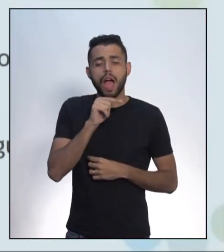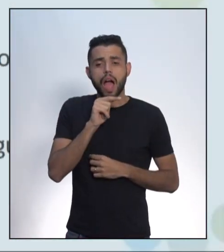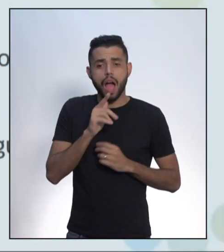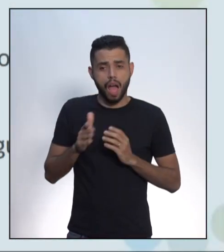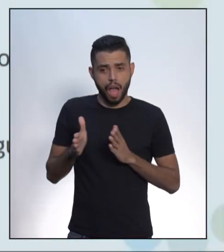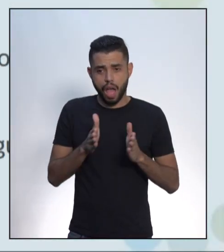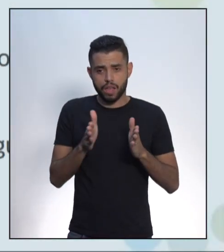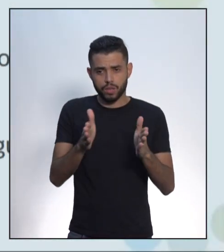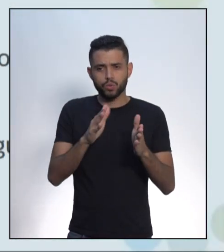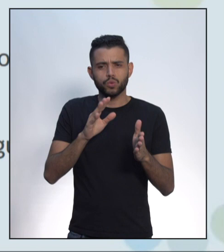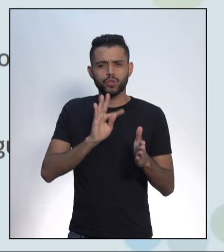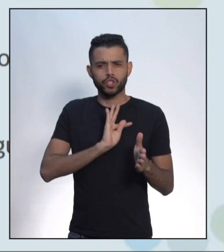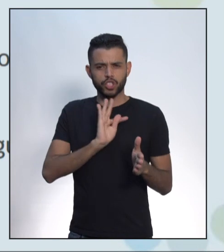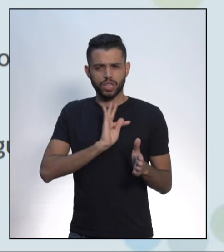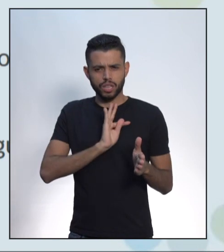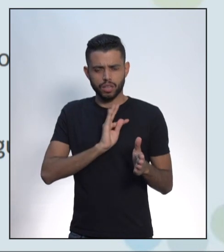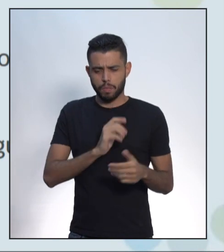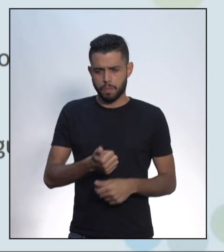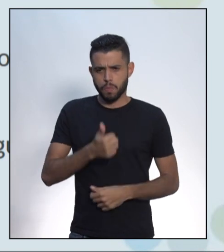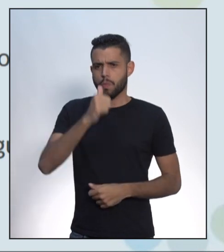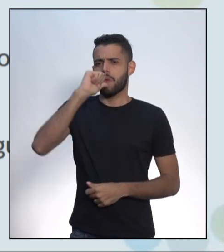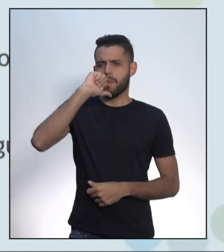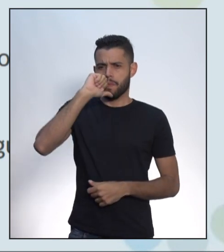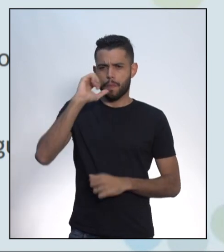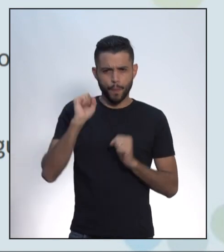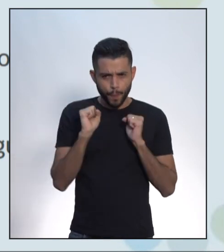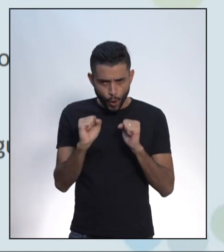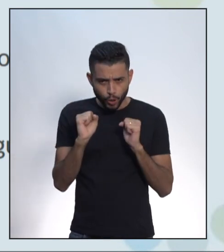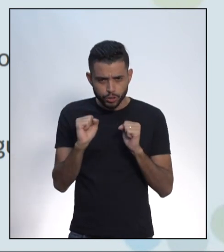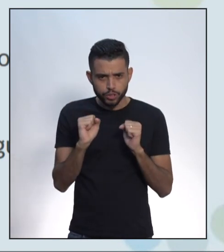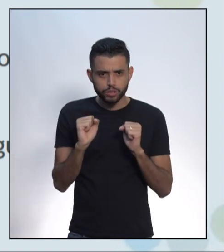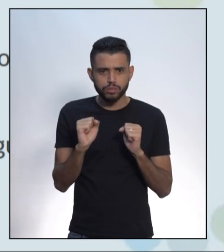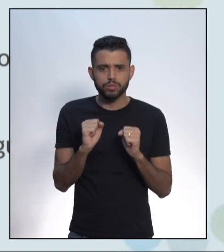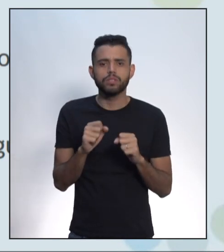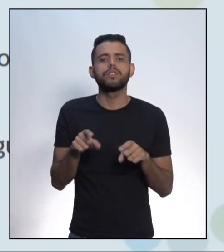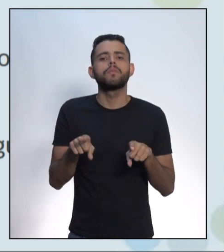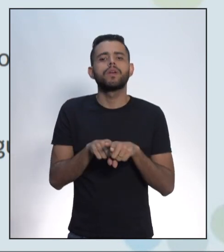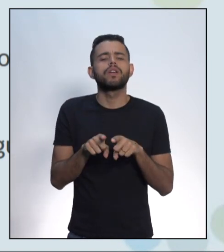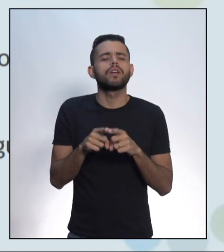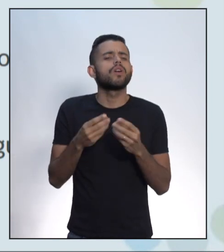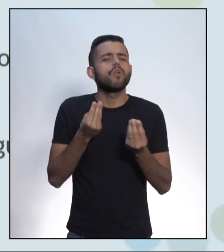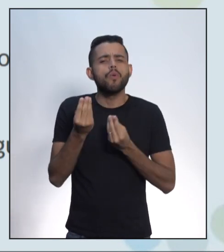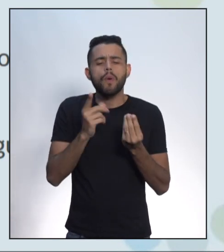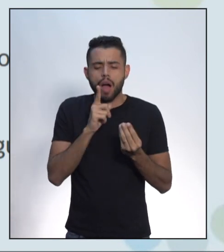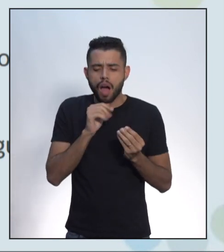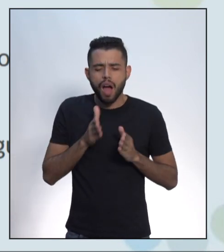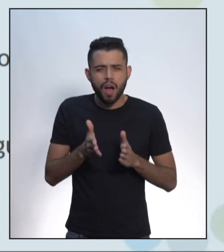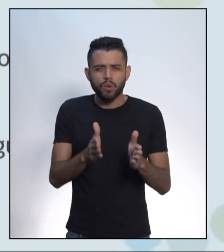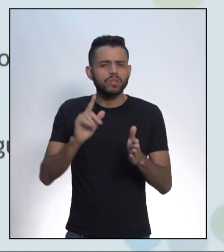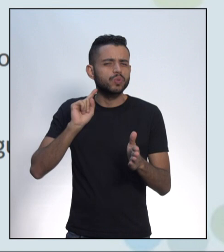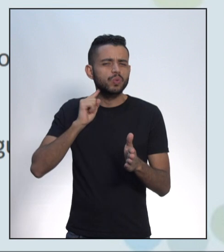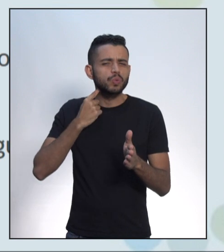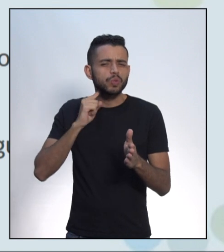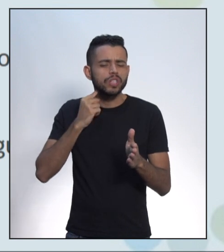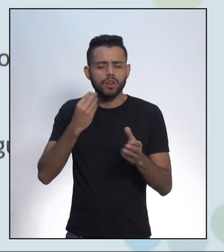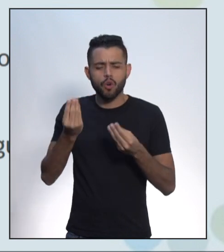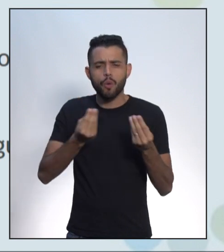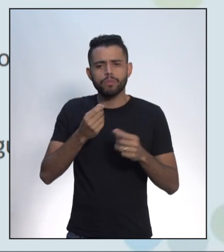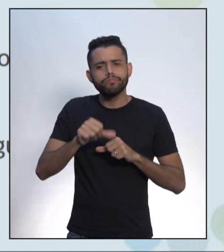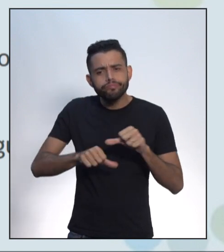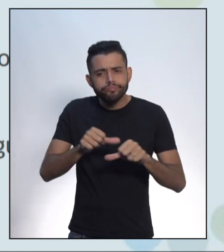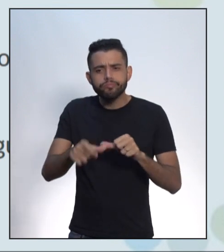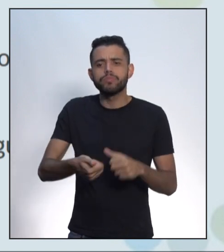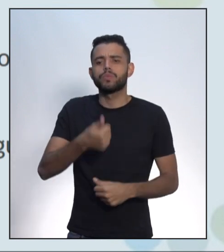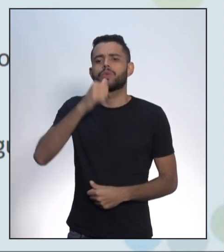Tietê. E como fazer com que essa água poluída dos rios torne próprio o nosso consumo. E o que